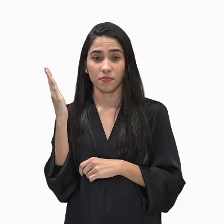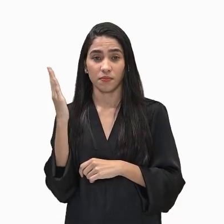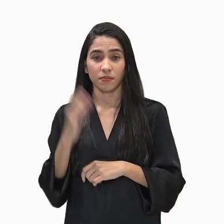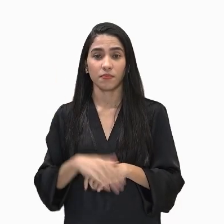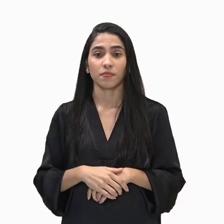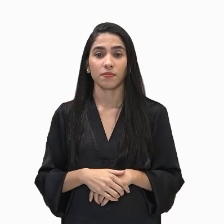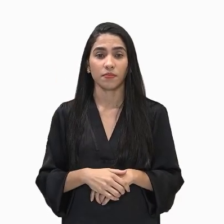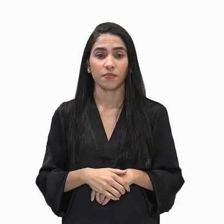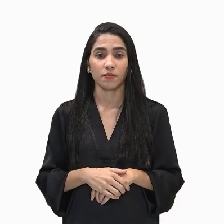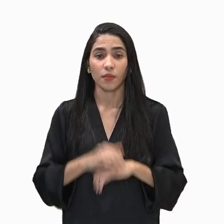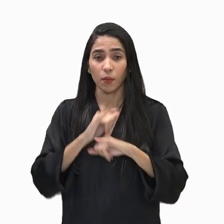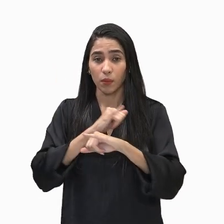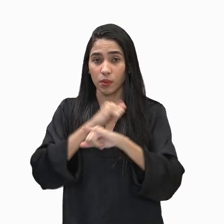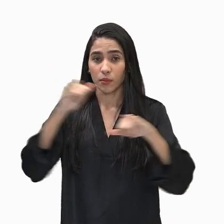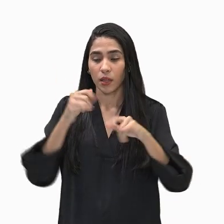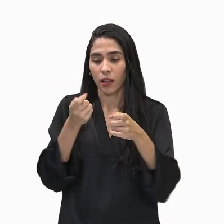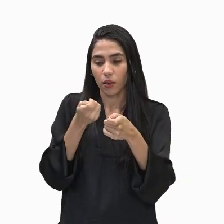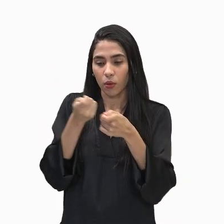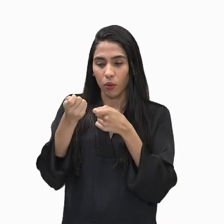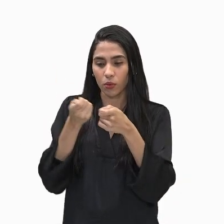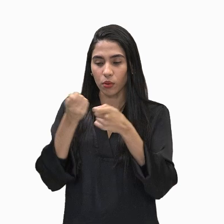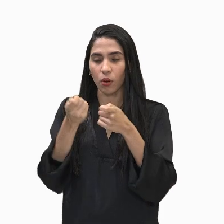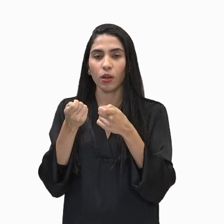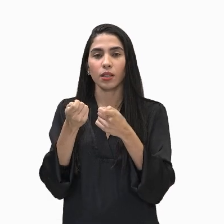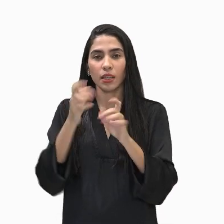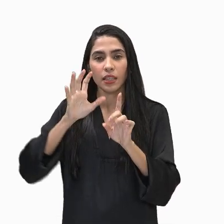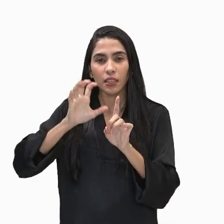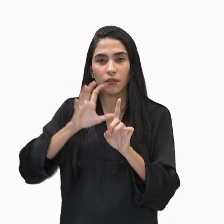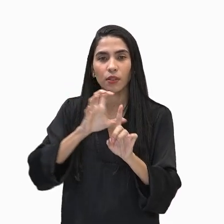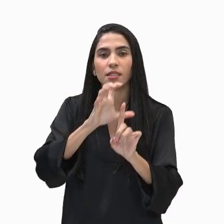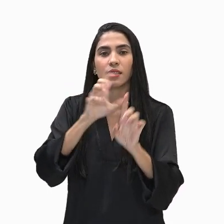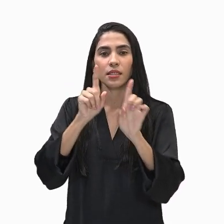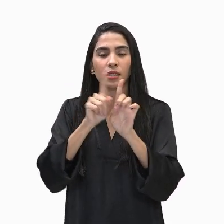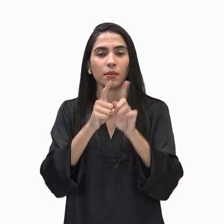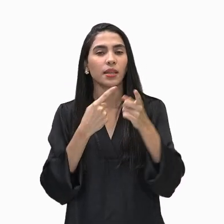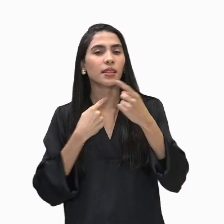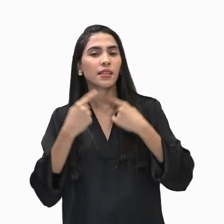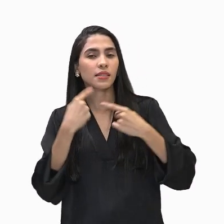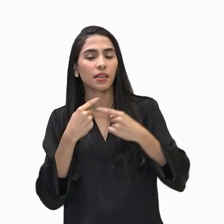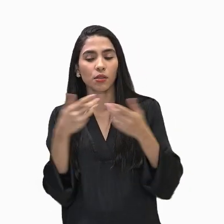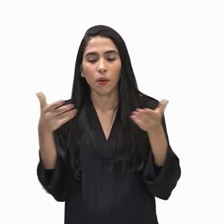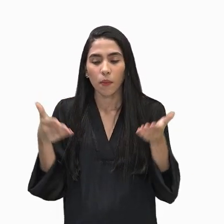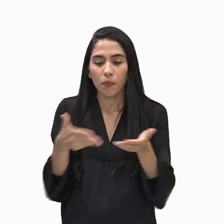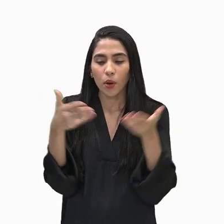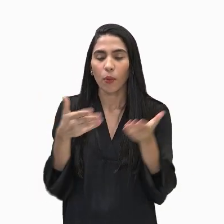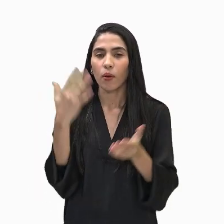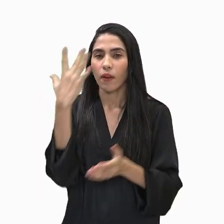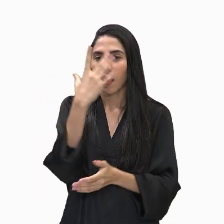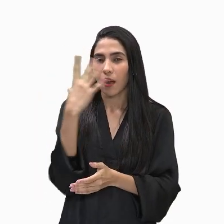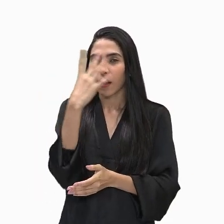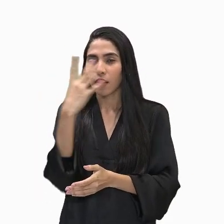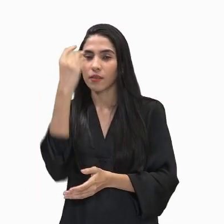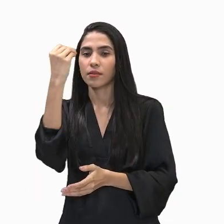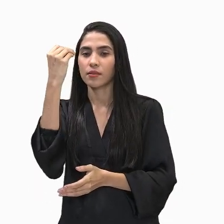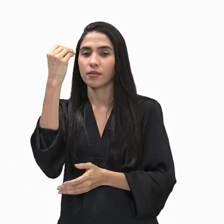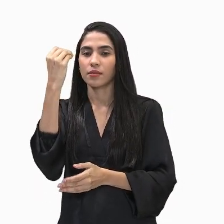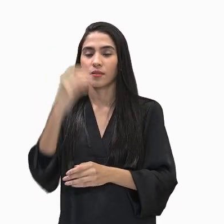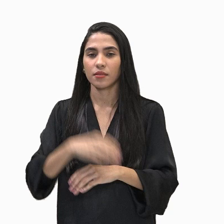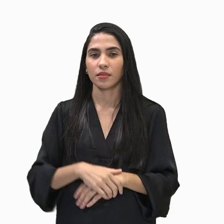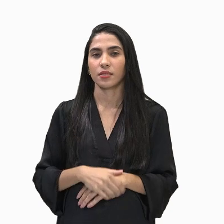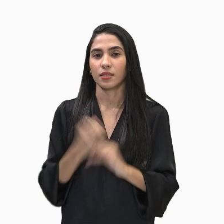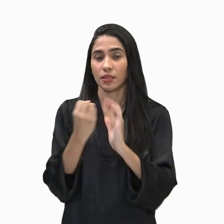a publicidade manipula desejos, promove a sedução,